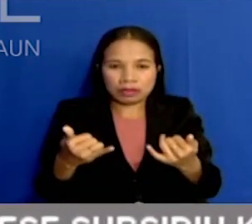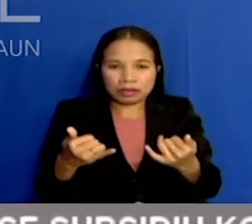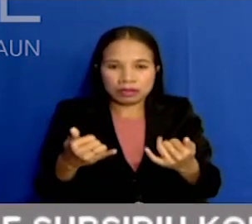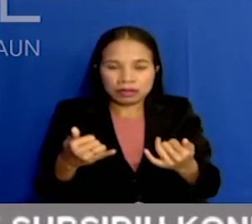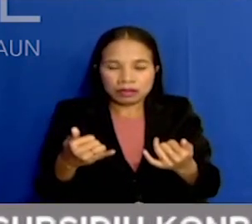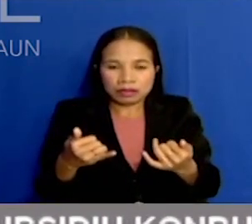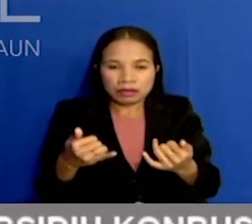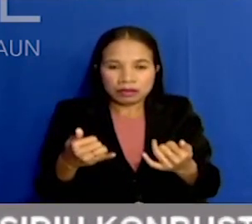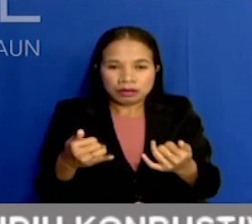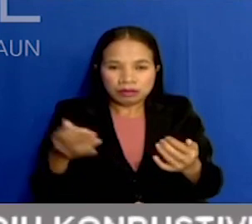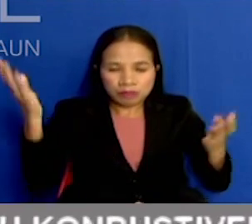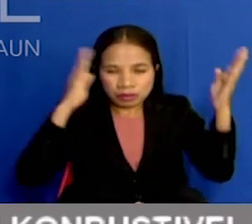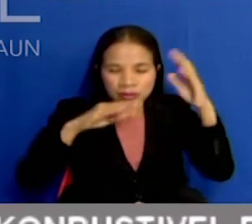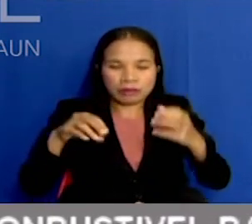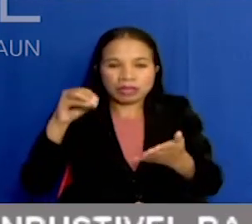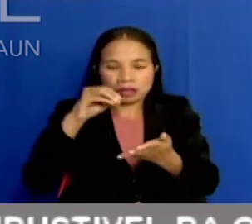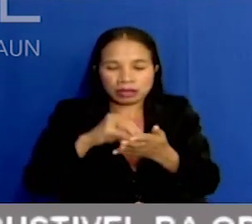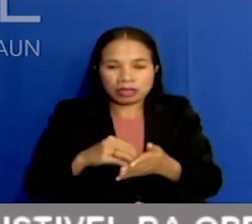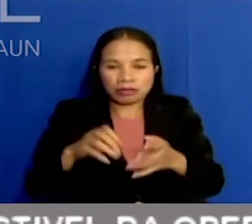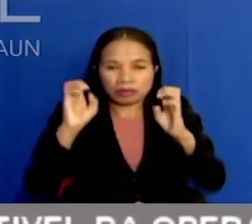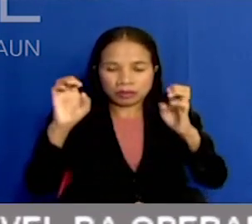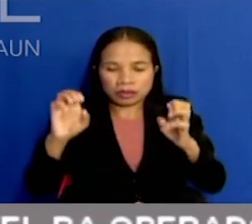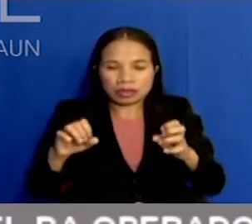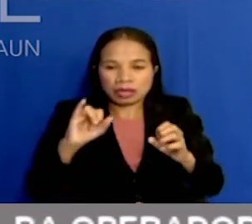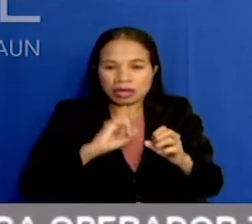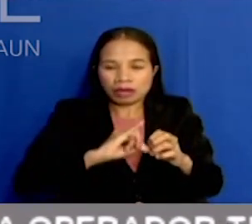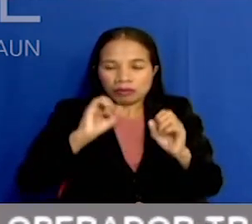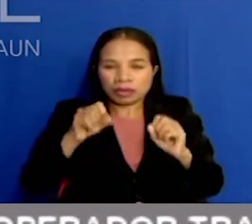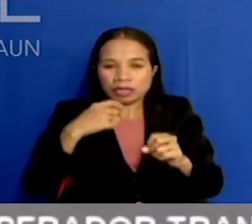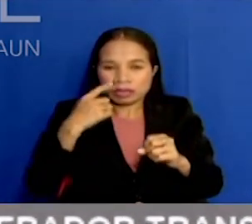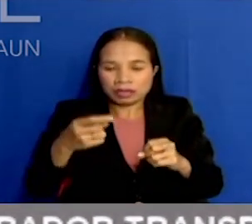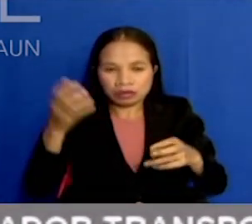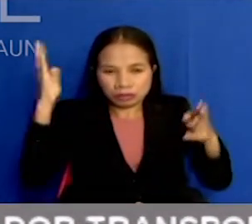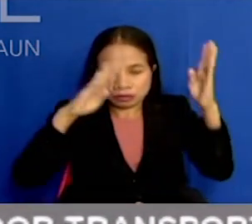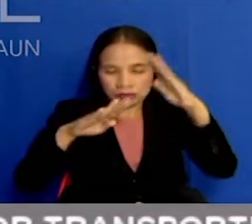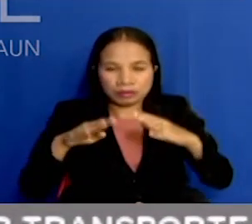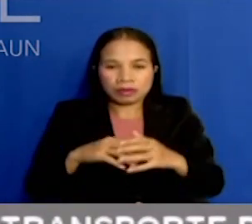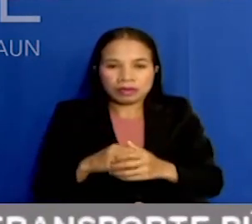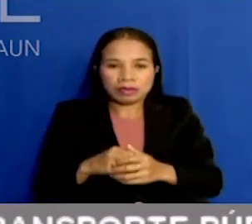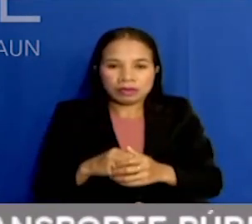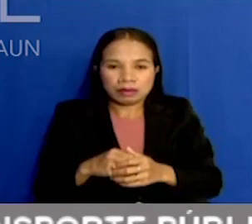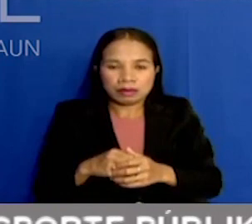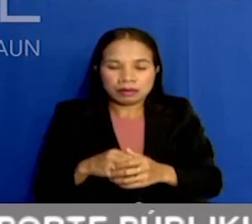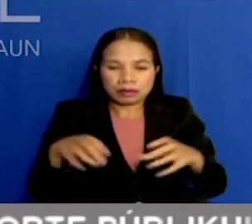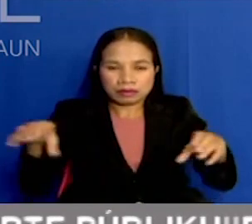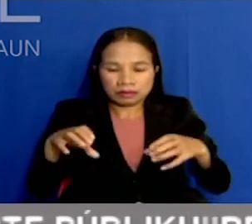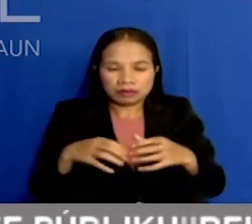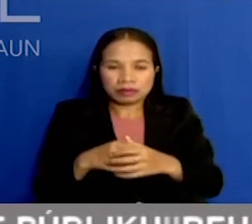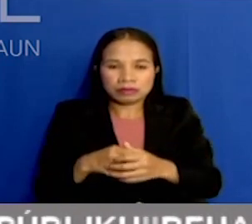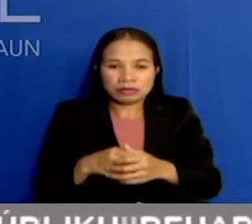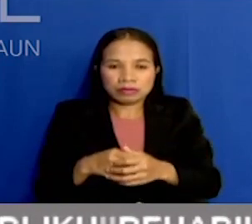Bem, tal, nem urgência, talvez até te liga, por exemplo, com assuntos combatentes, né? Bem, tal, $1 milhão na